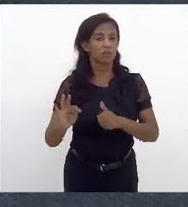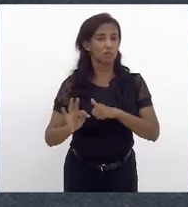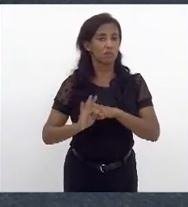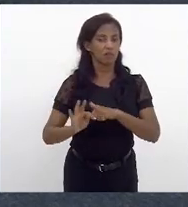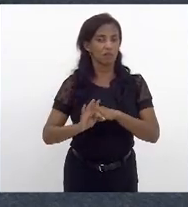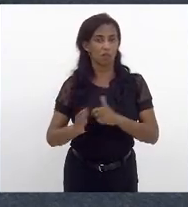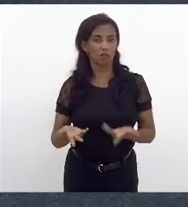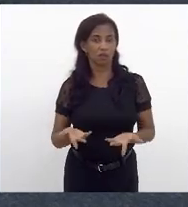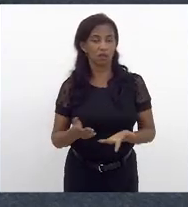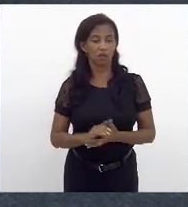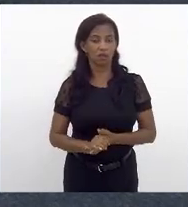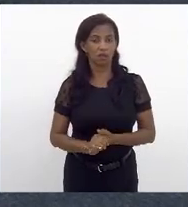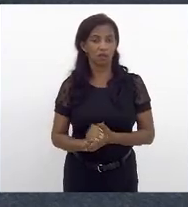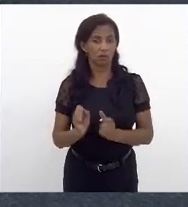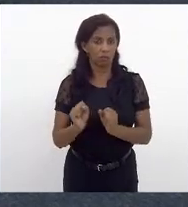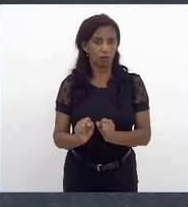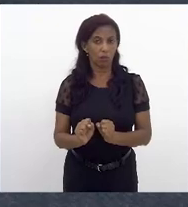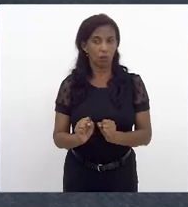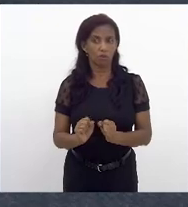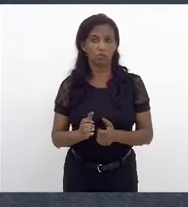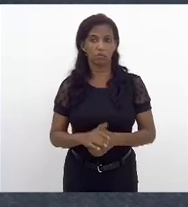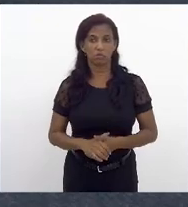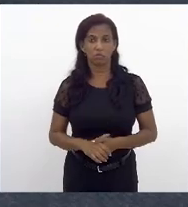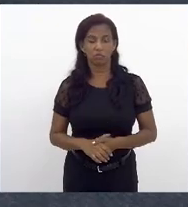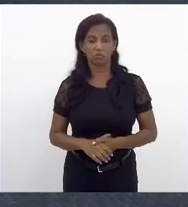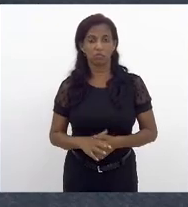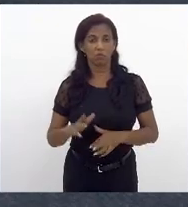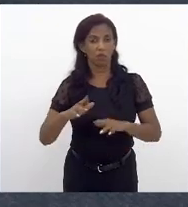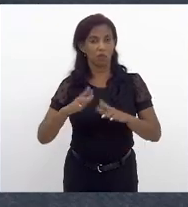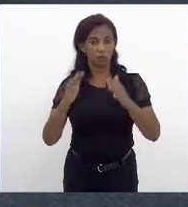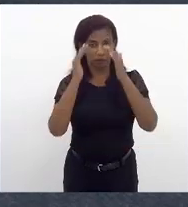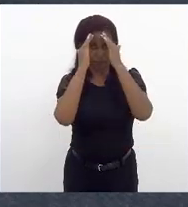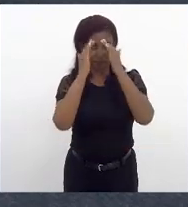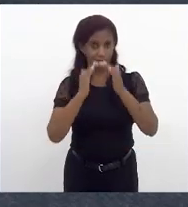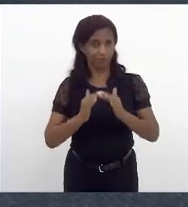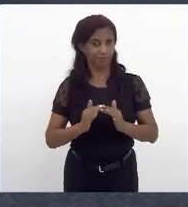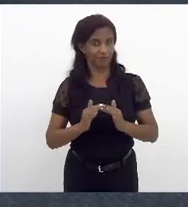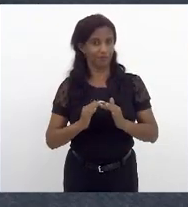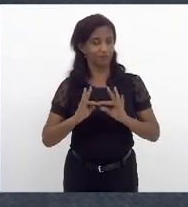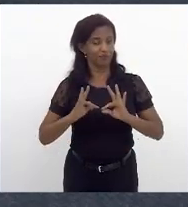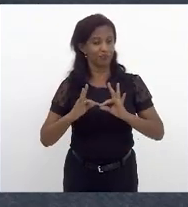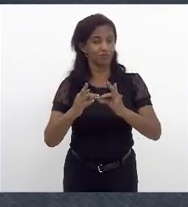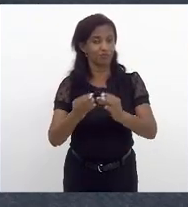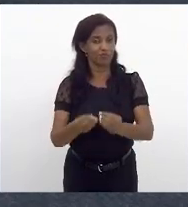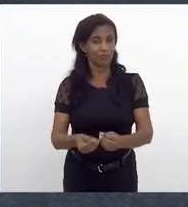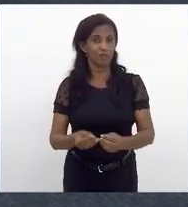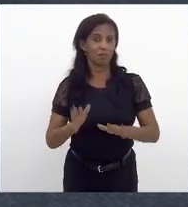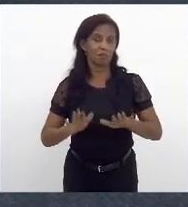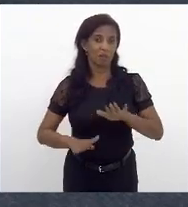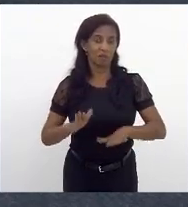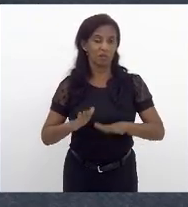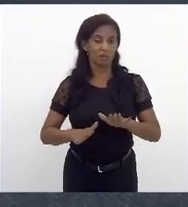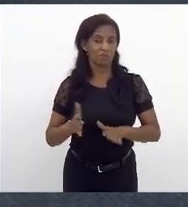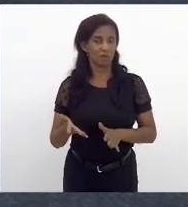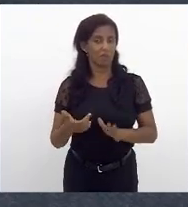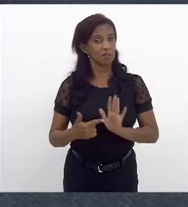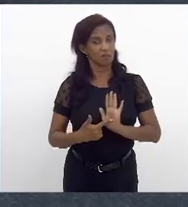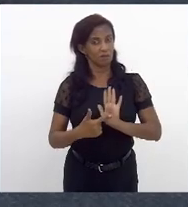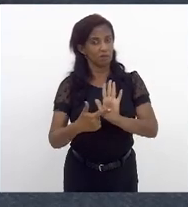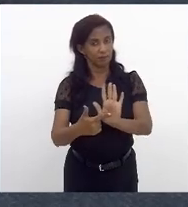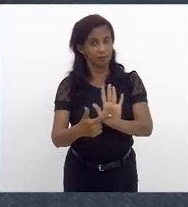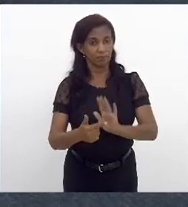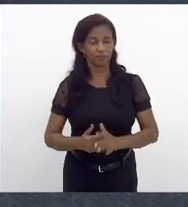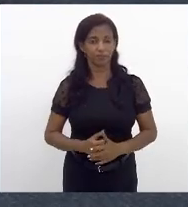técnica, ela possa não ser cumprida na sua integralidade, mas ainda assim ela tem que ser